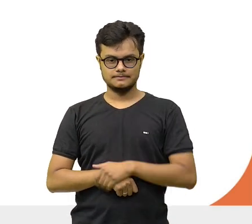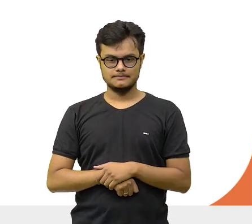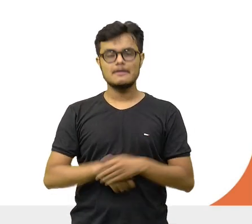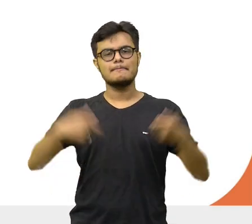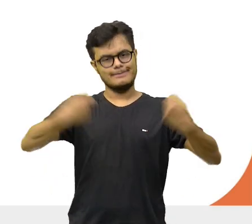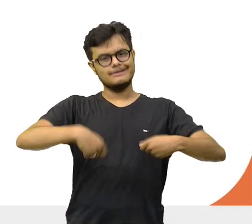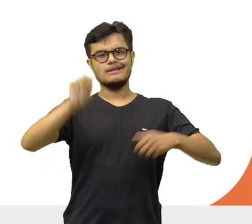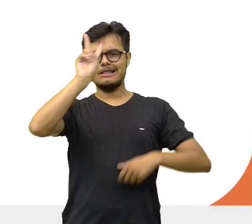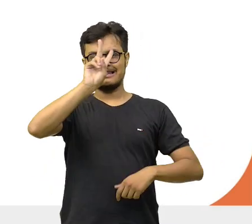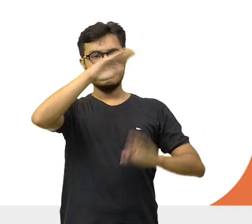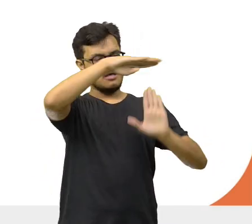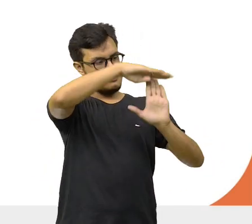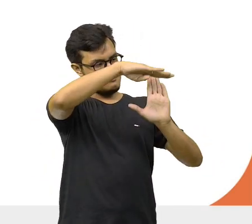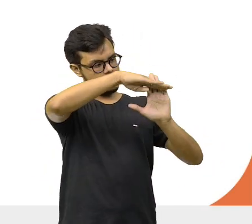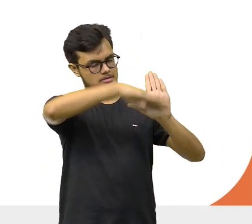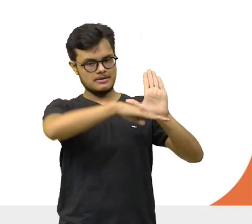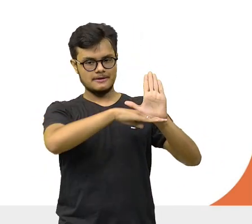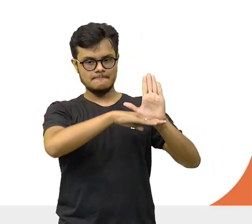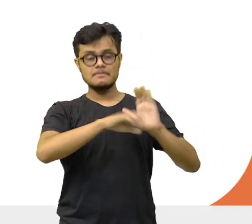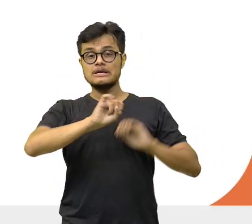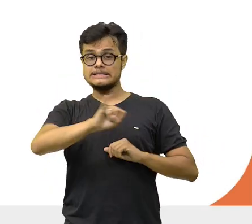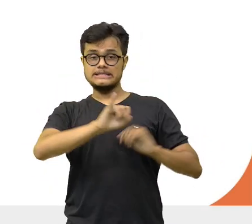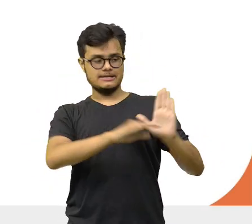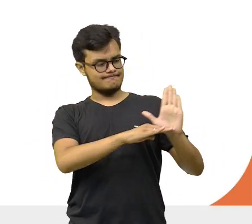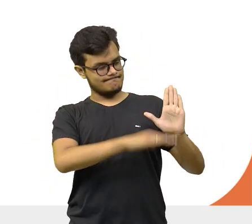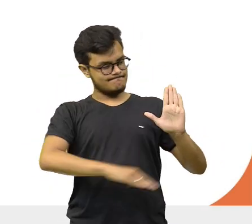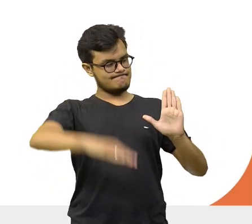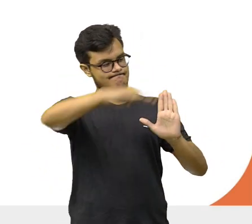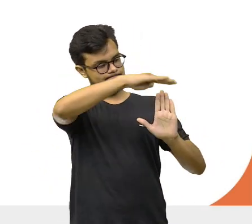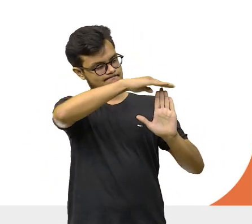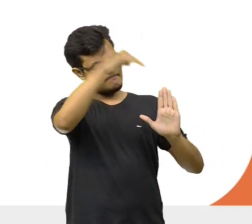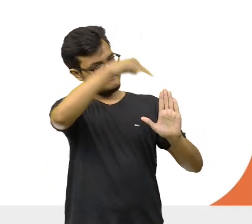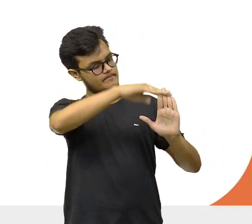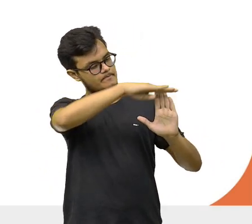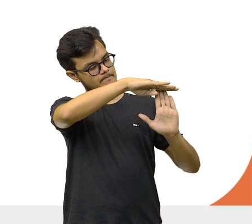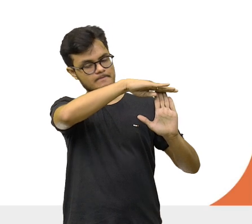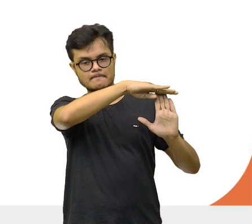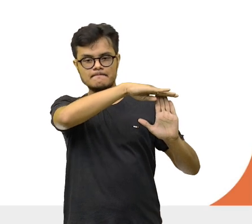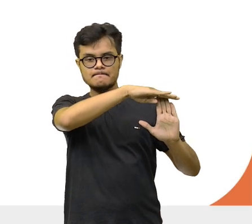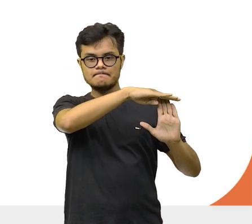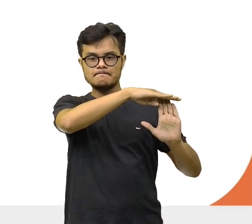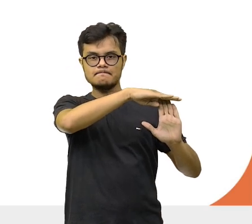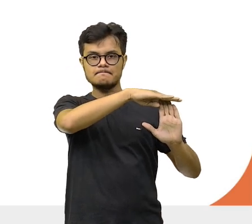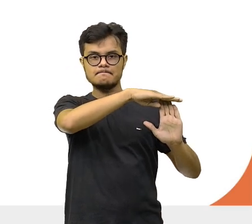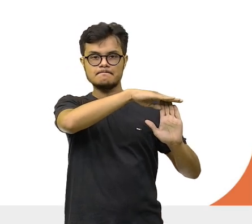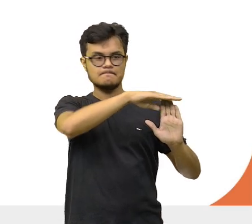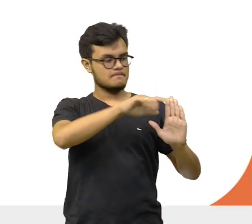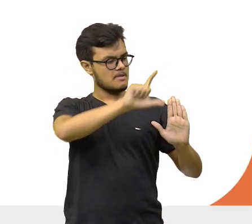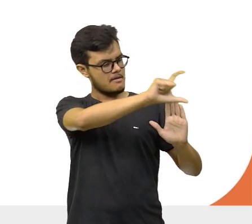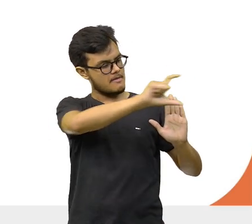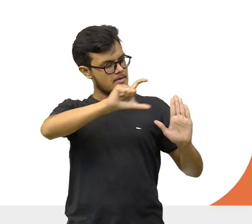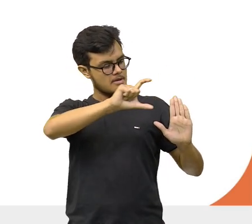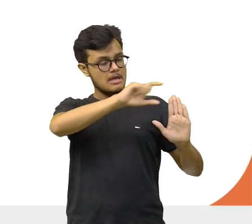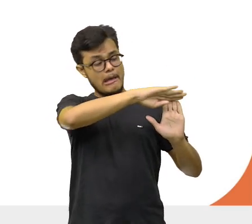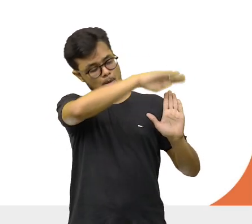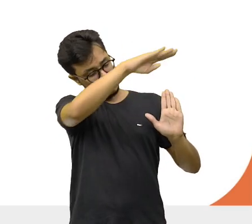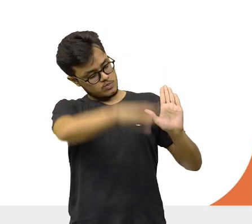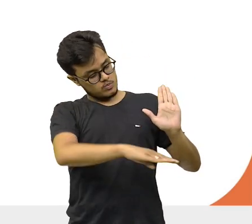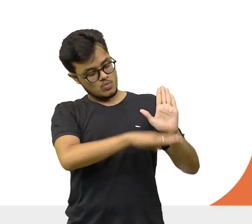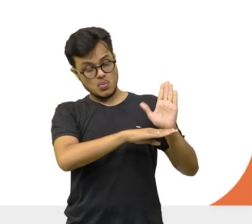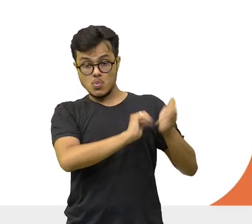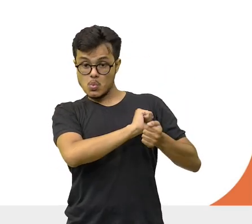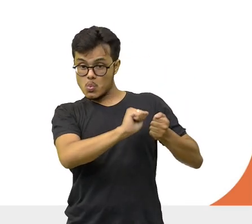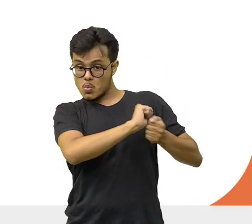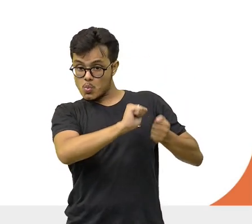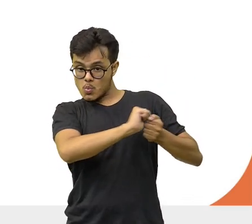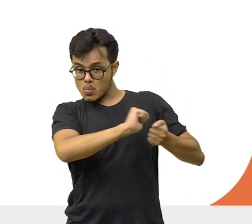os materiais que estão na parte superior da tabela, quando atritados com materiais da parte inferior,